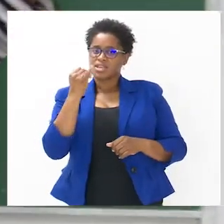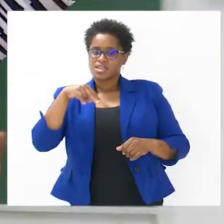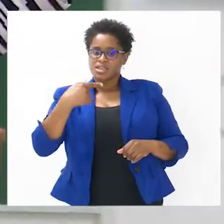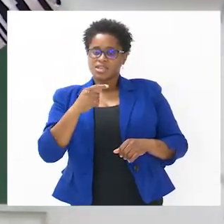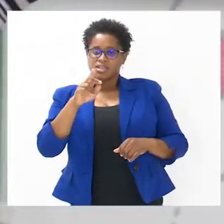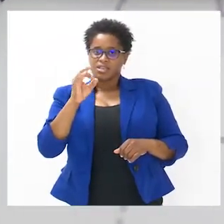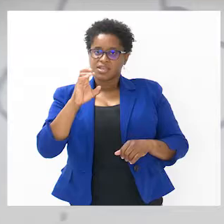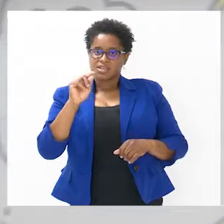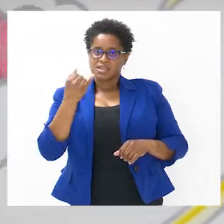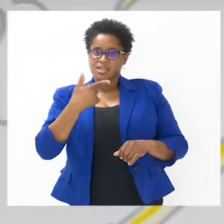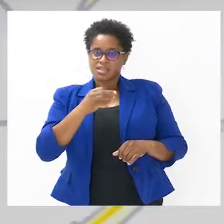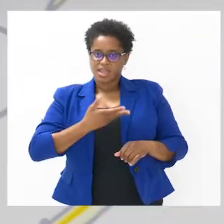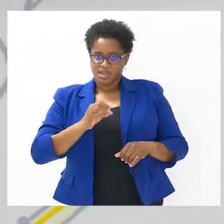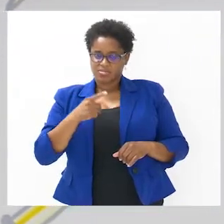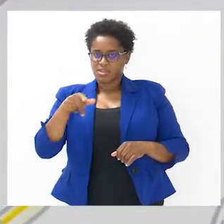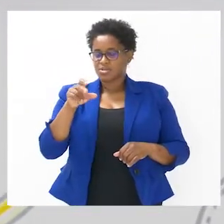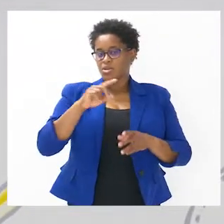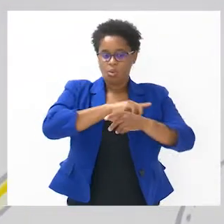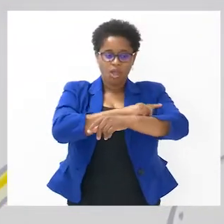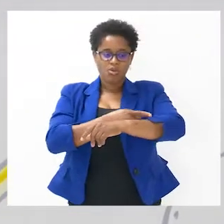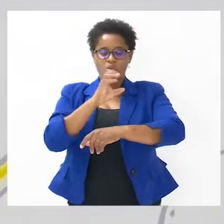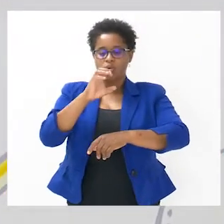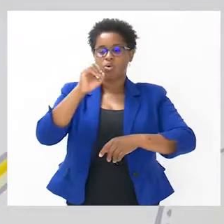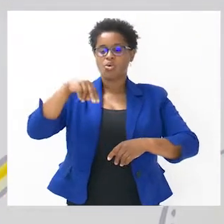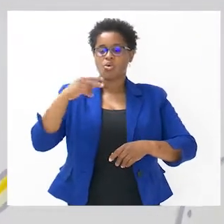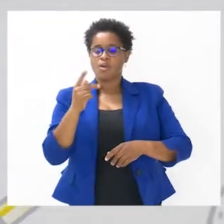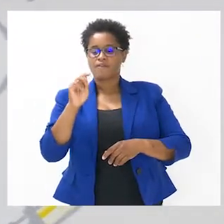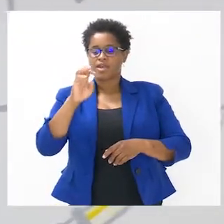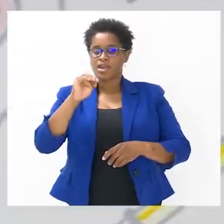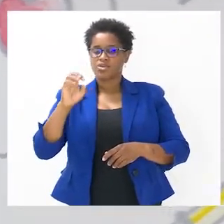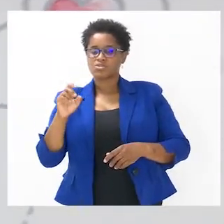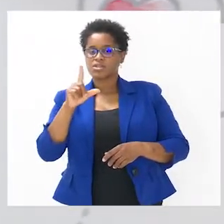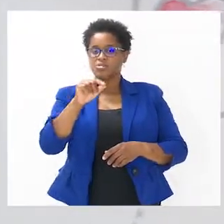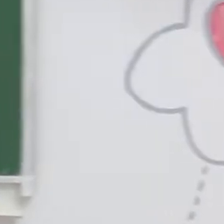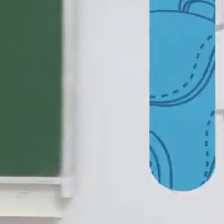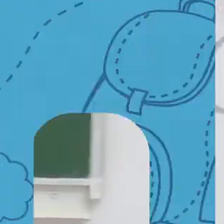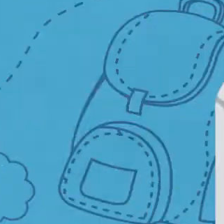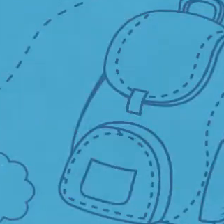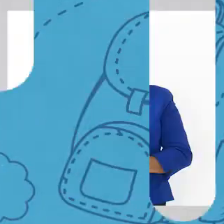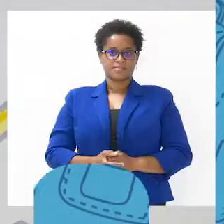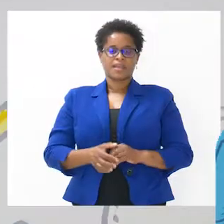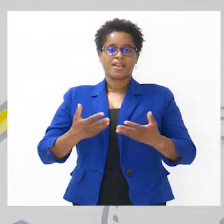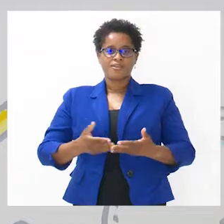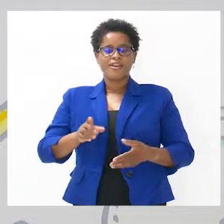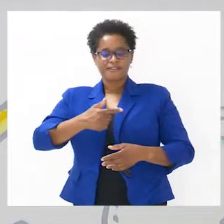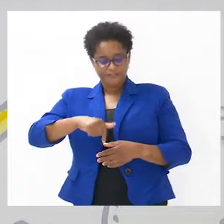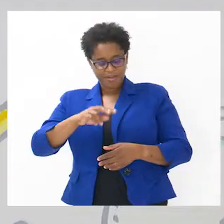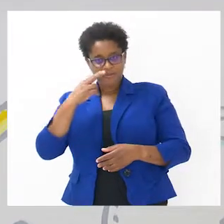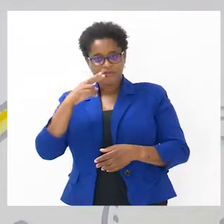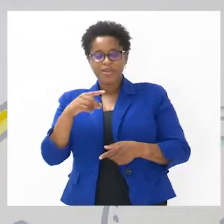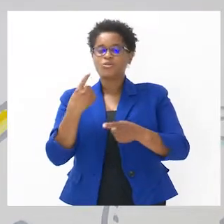aqui o ângulo convexo e o ângulo côncavo. Agora vamos ver